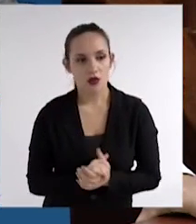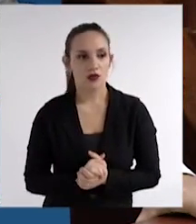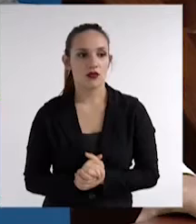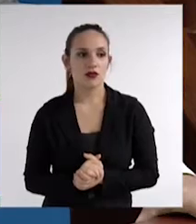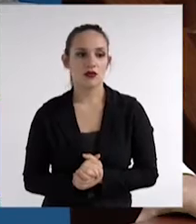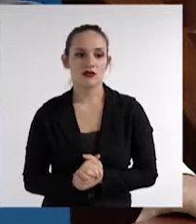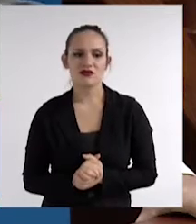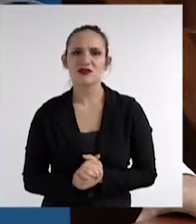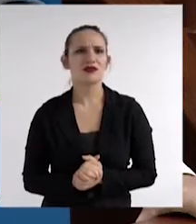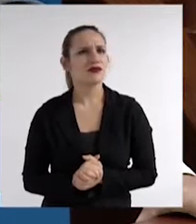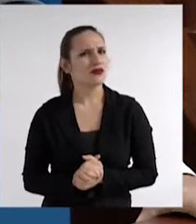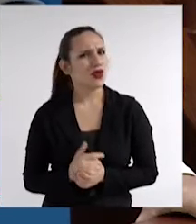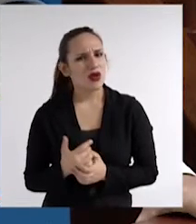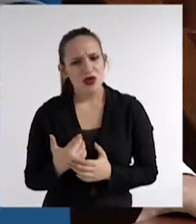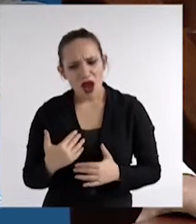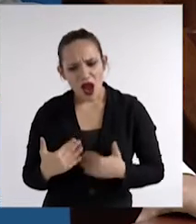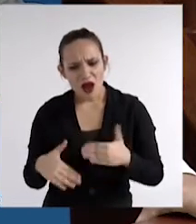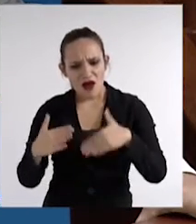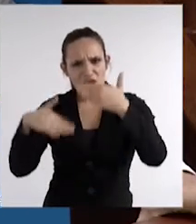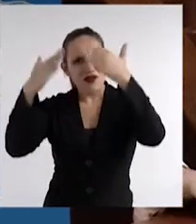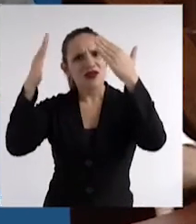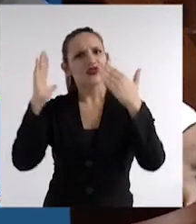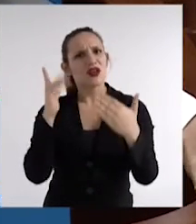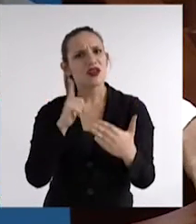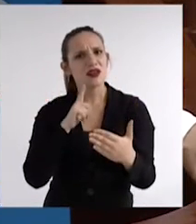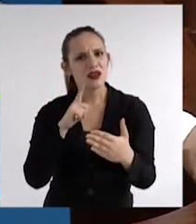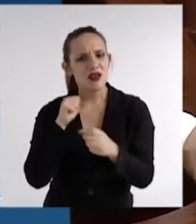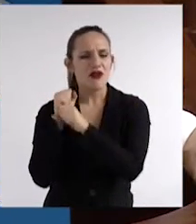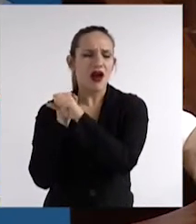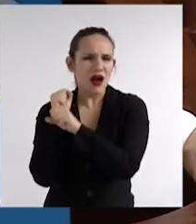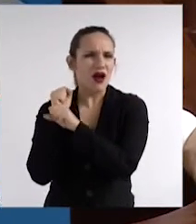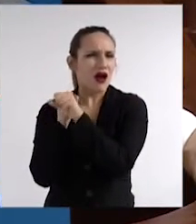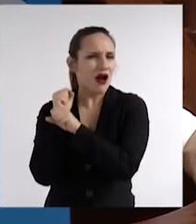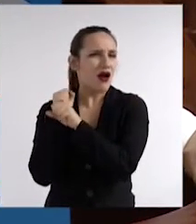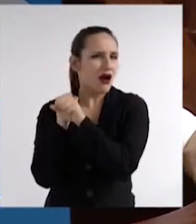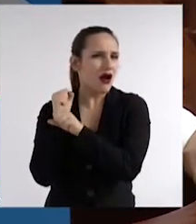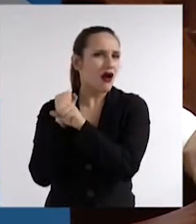tantas conquistas ao longo de décadas.